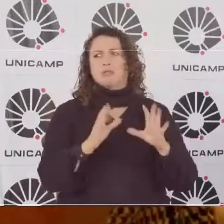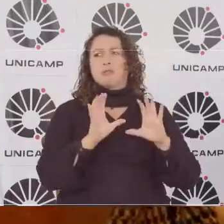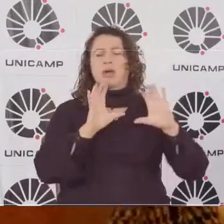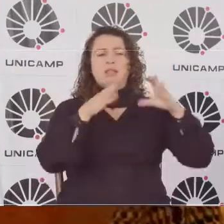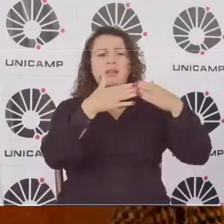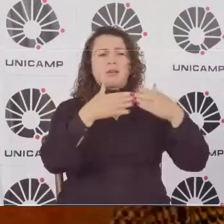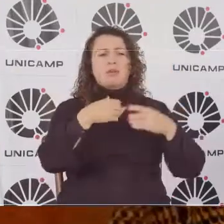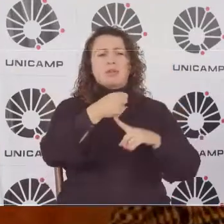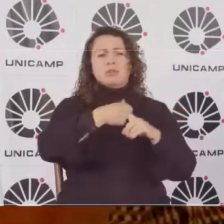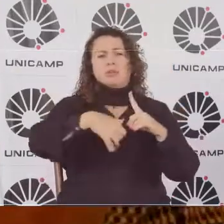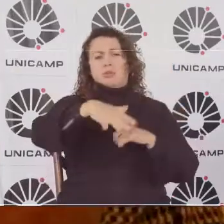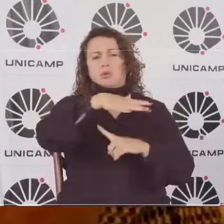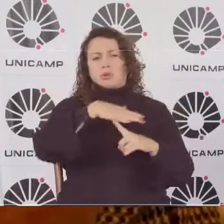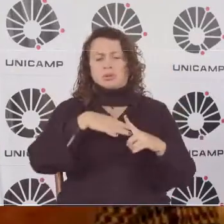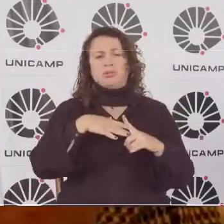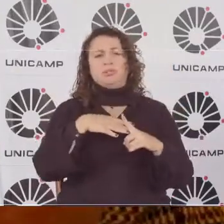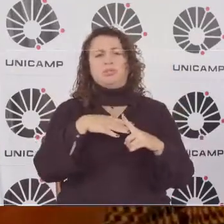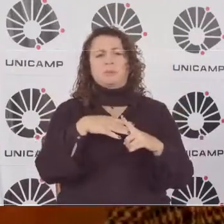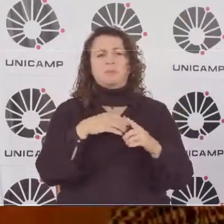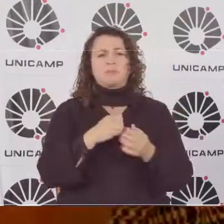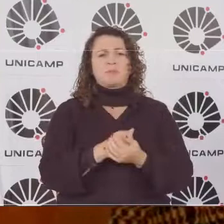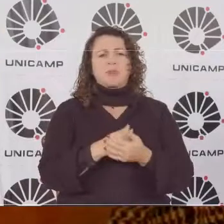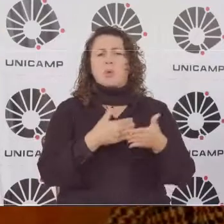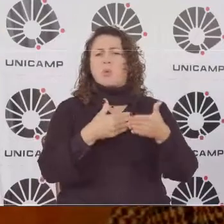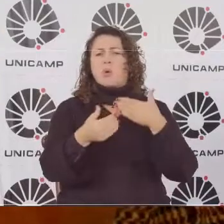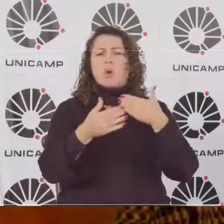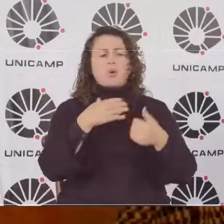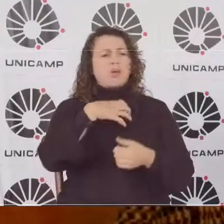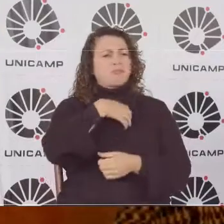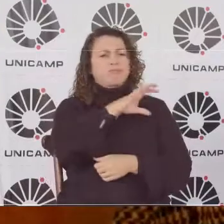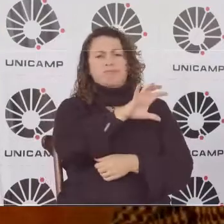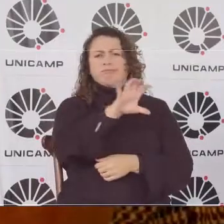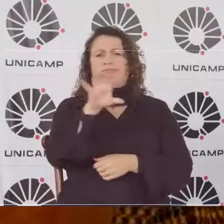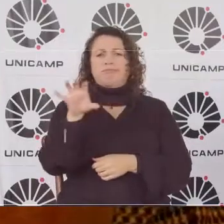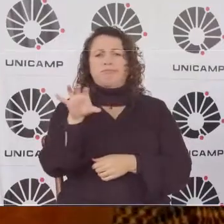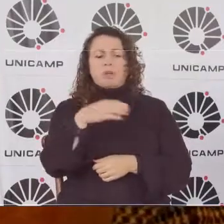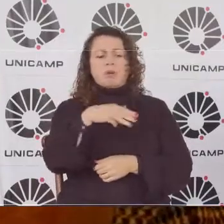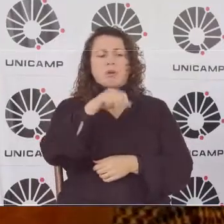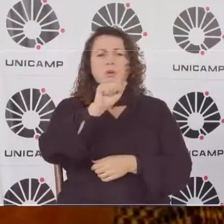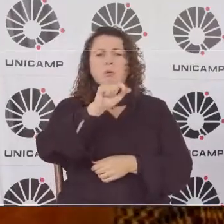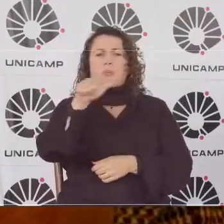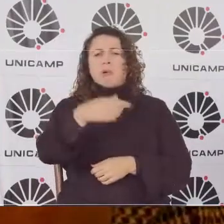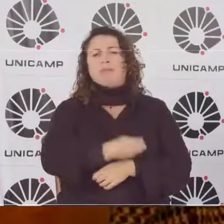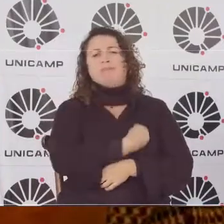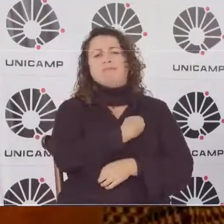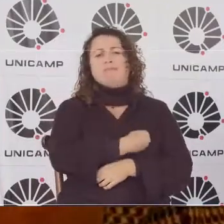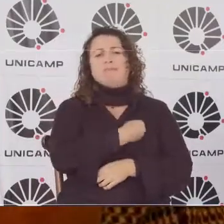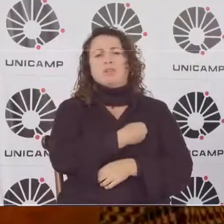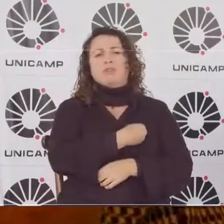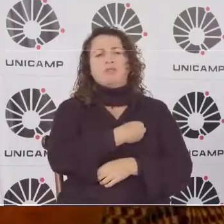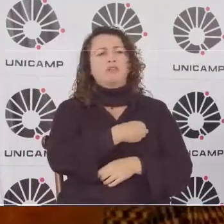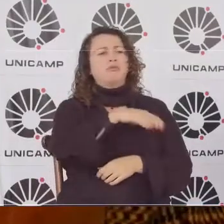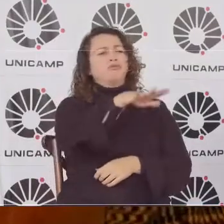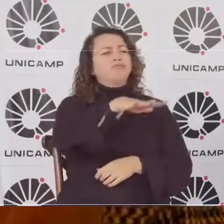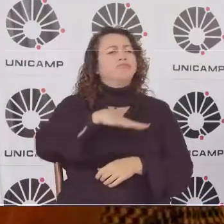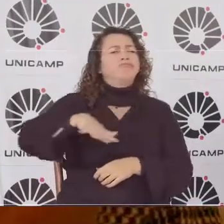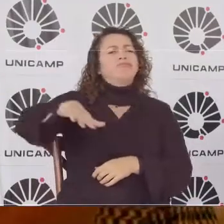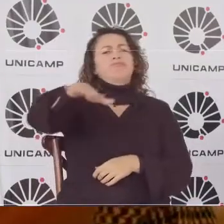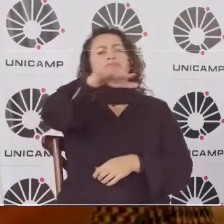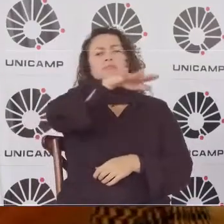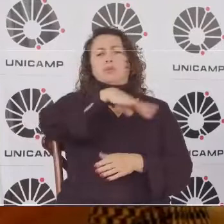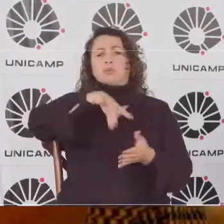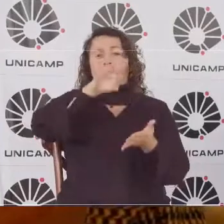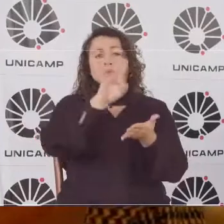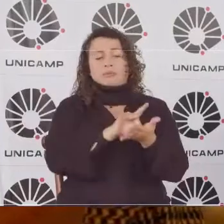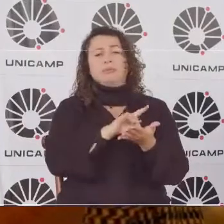sociológica em qualquer hipótese ele está aí a pautar a superfície dos fatos